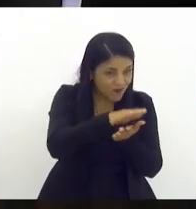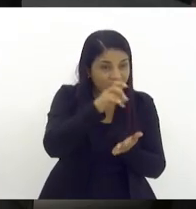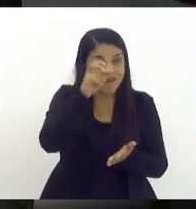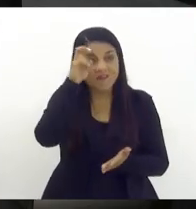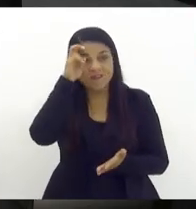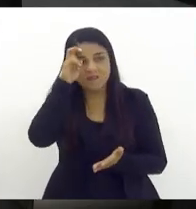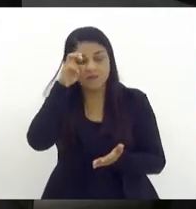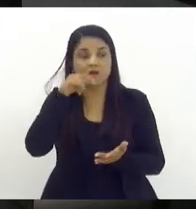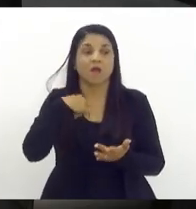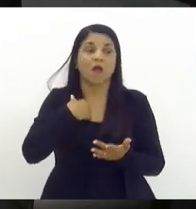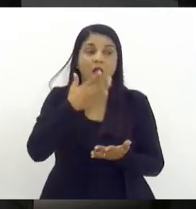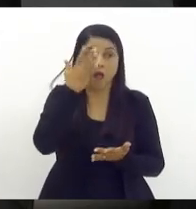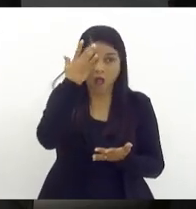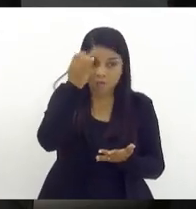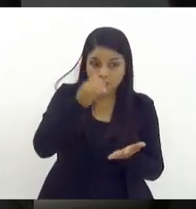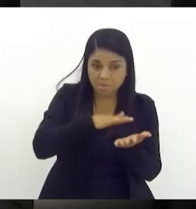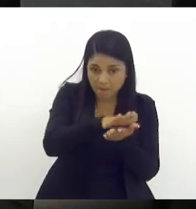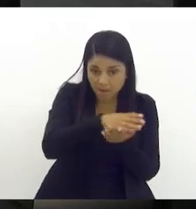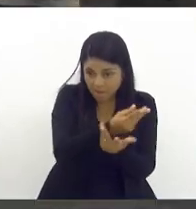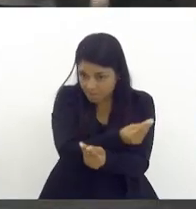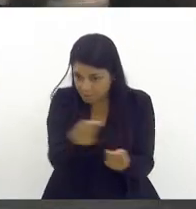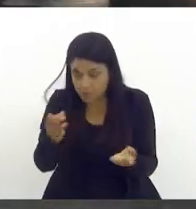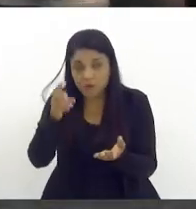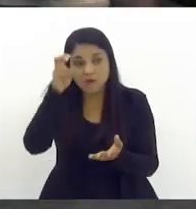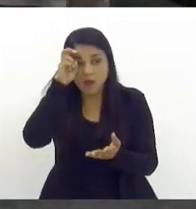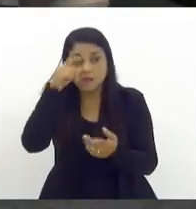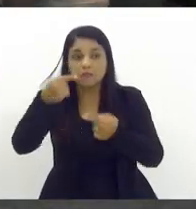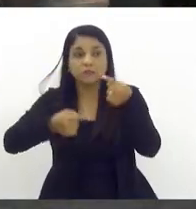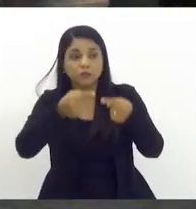Senhor presidente. Deputado Luiz Paulo, por favor. Só para concluir.